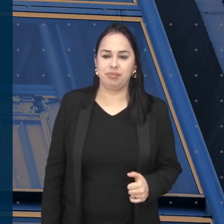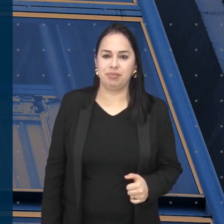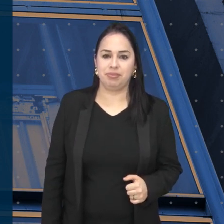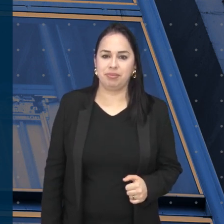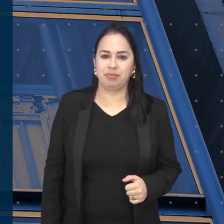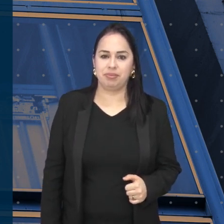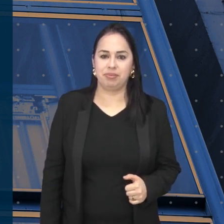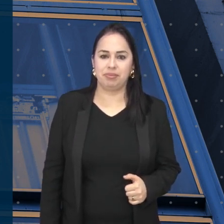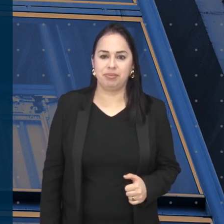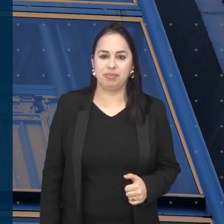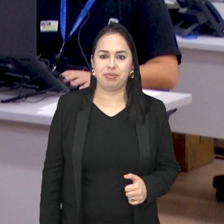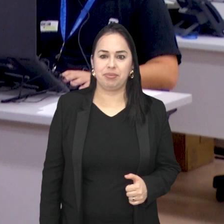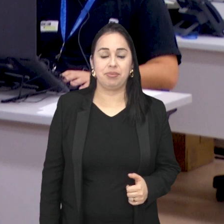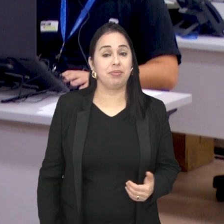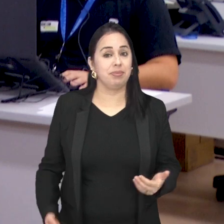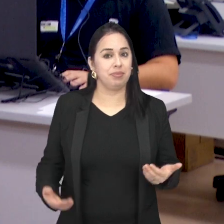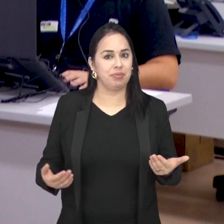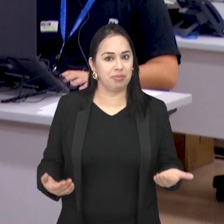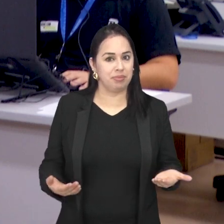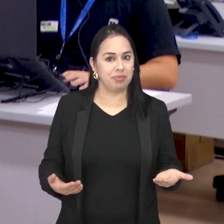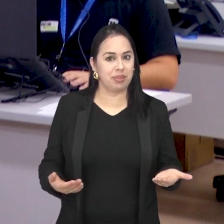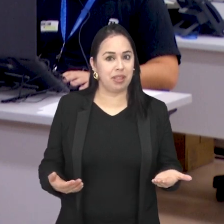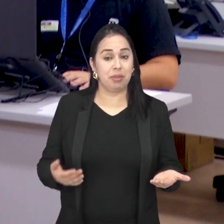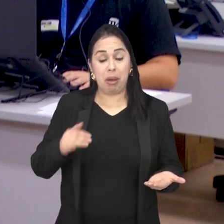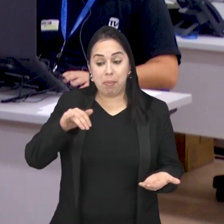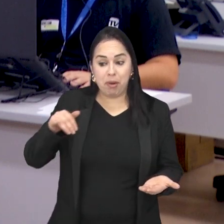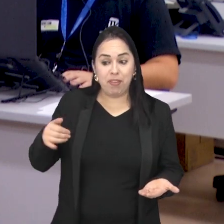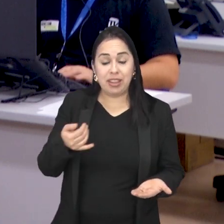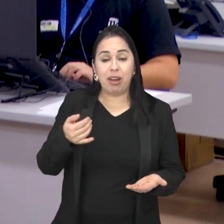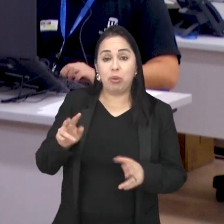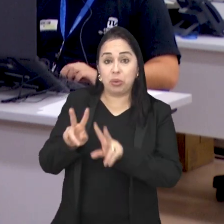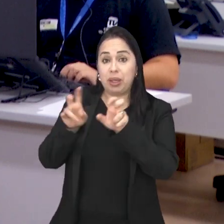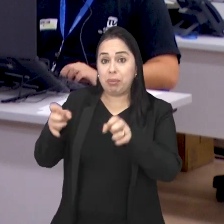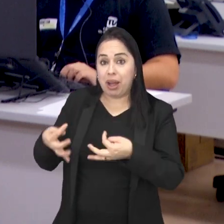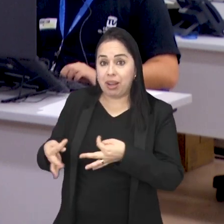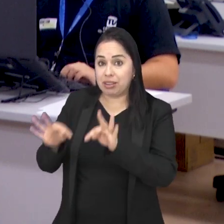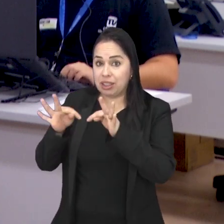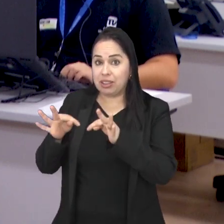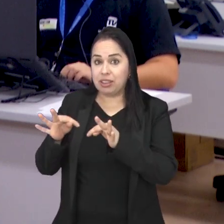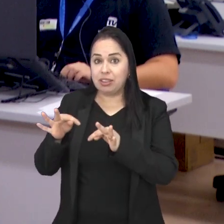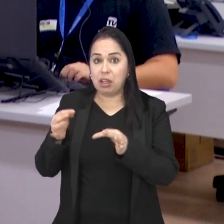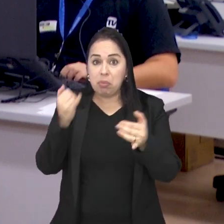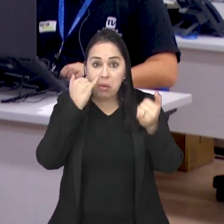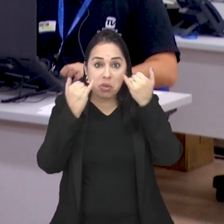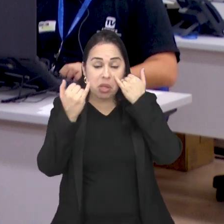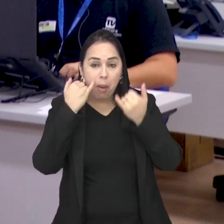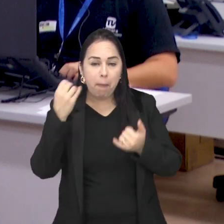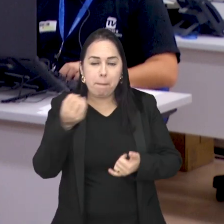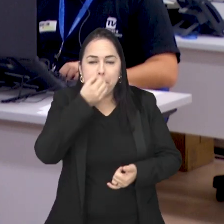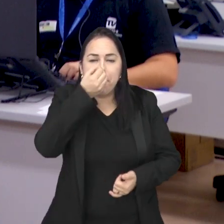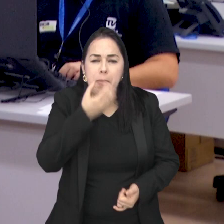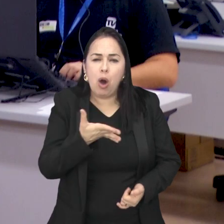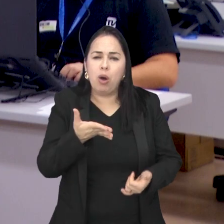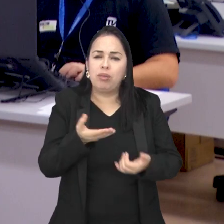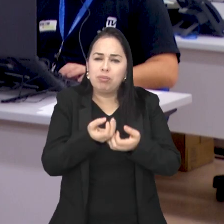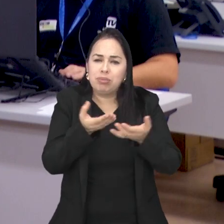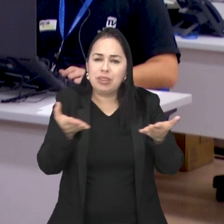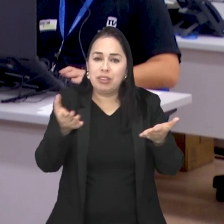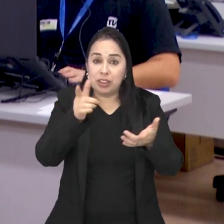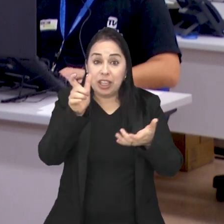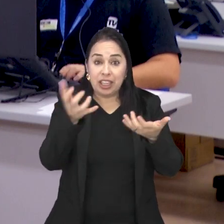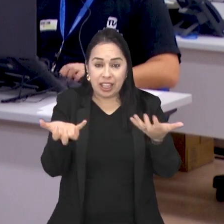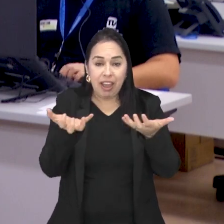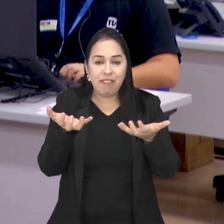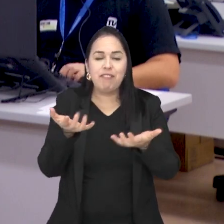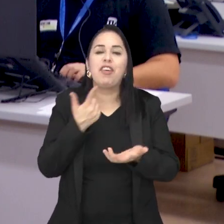centro. E para não perder o gancho das oportunidades, a gente tem outra notícia boa, viu, para ajudar quem deseja se